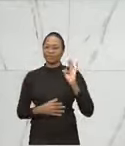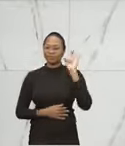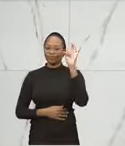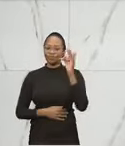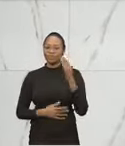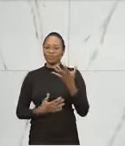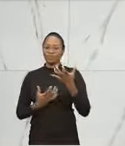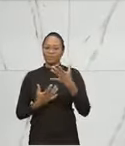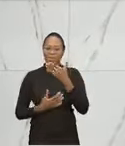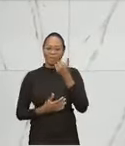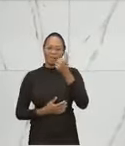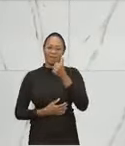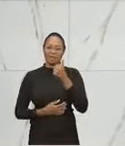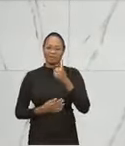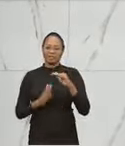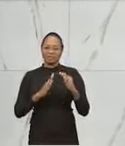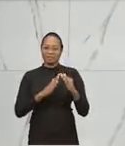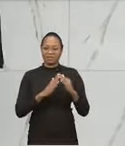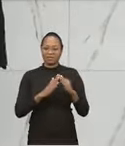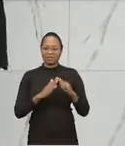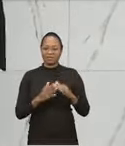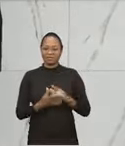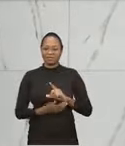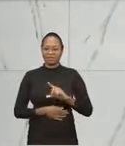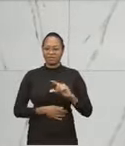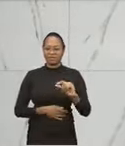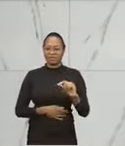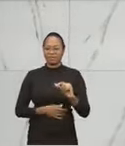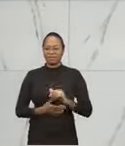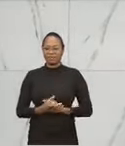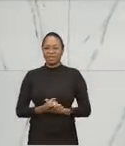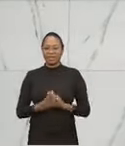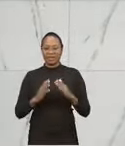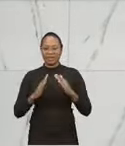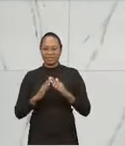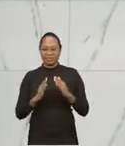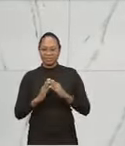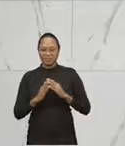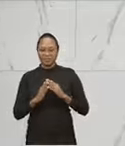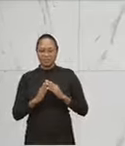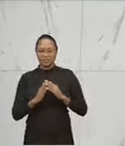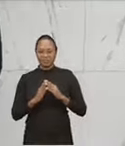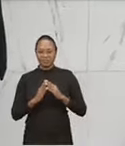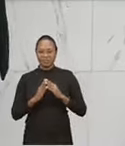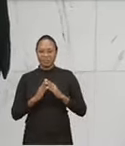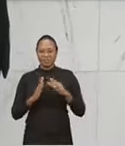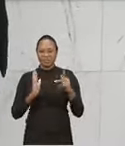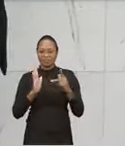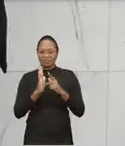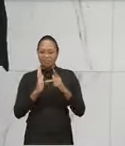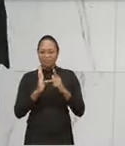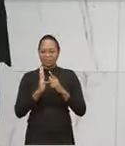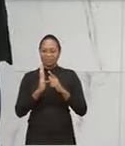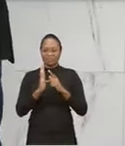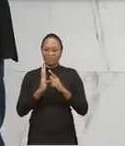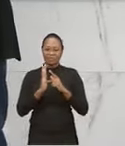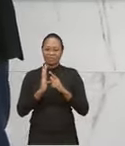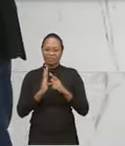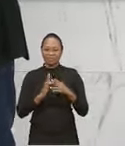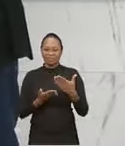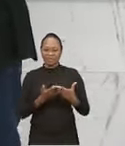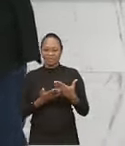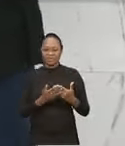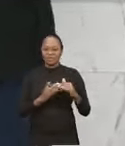residência para fazer a prova aqui em Camaçari. Jefferson mora lá, próximo à Barra de Pujuca, e estuda na escola Alaô